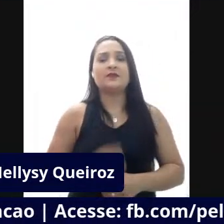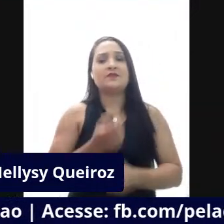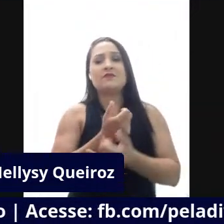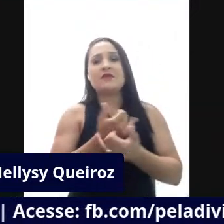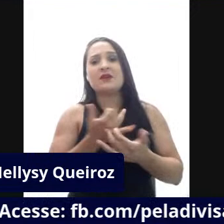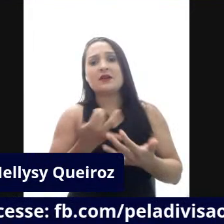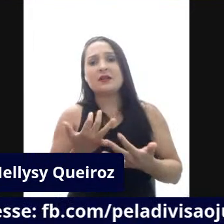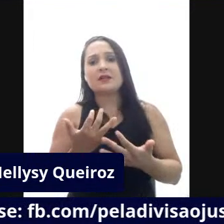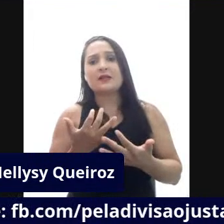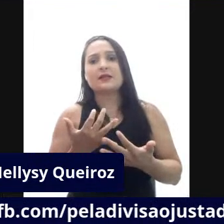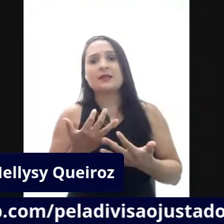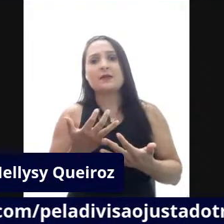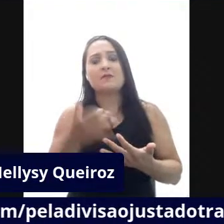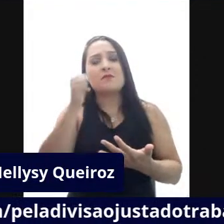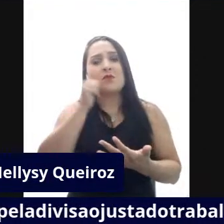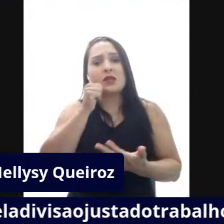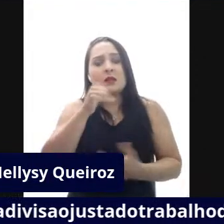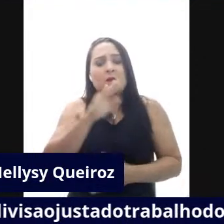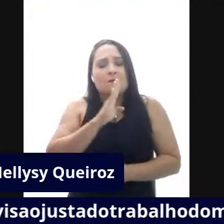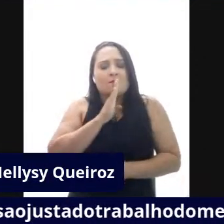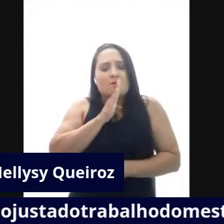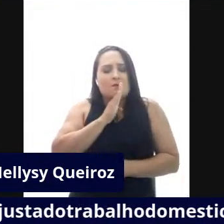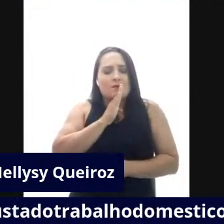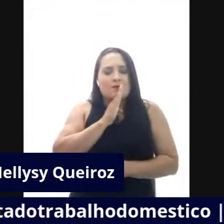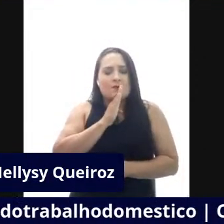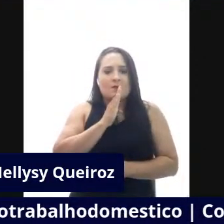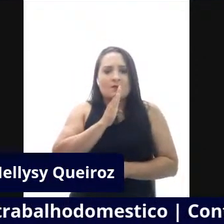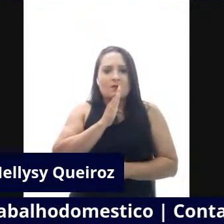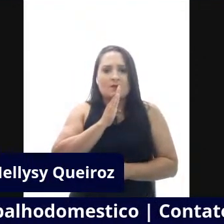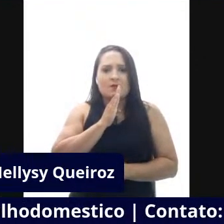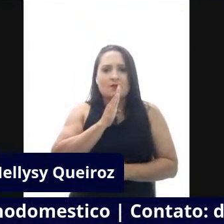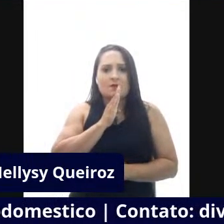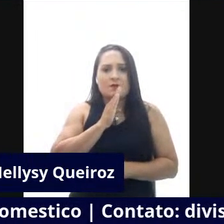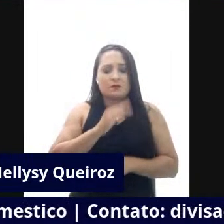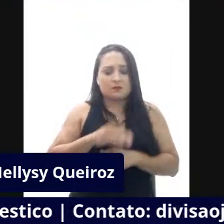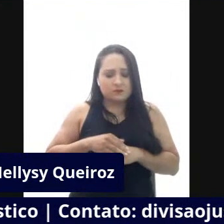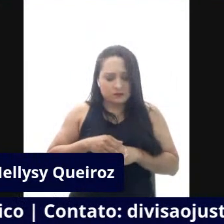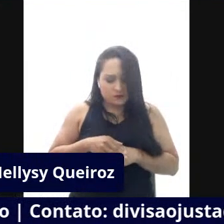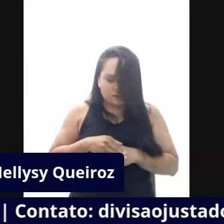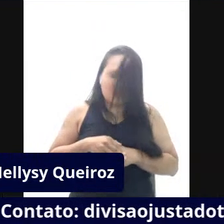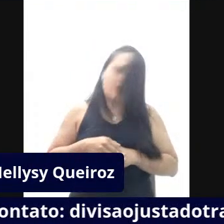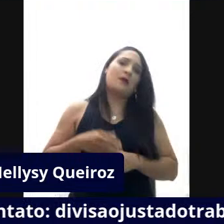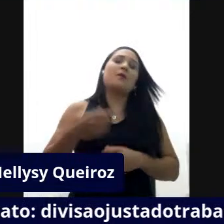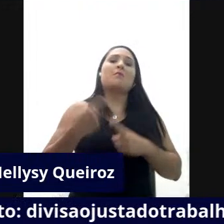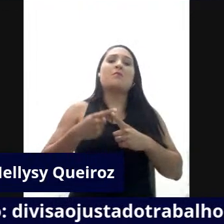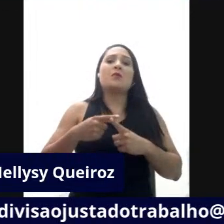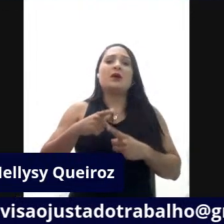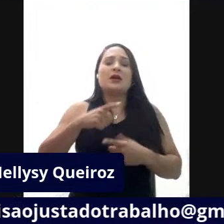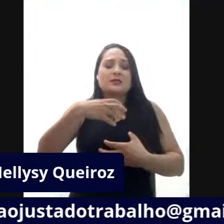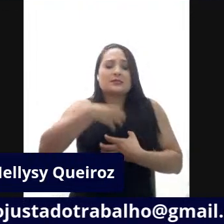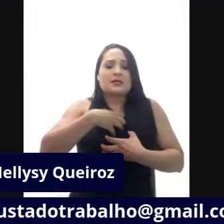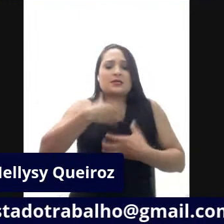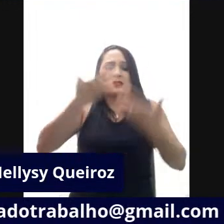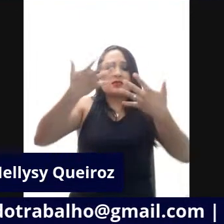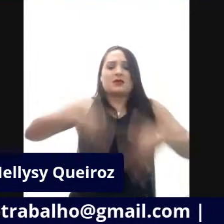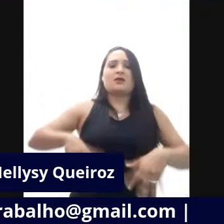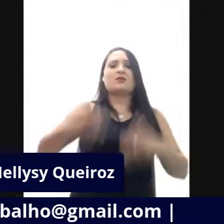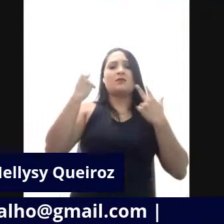mantém silenciada, né, por ainda ser questões naturalizadas. Então, acho que